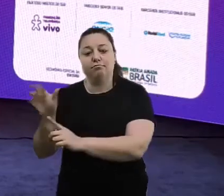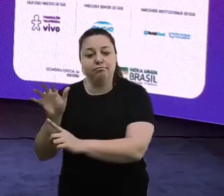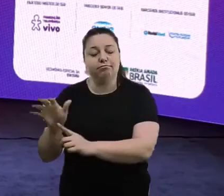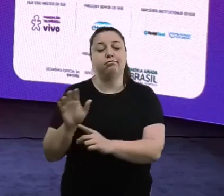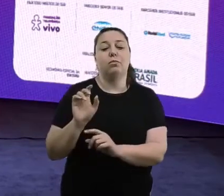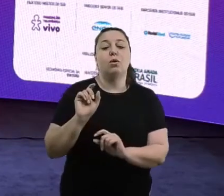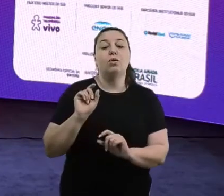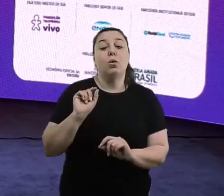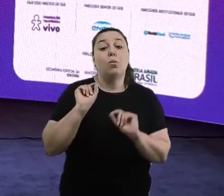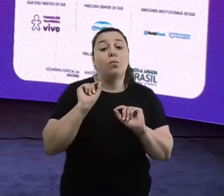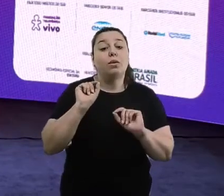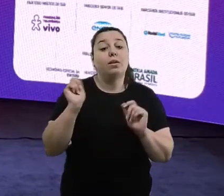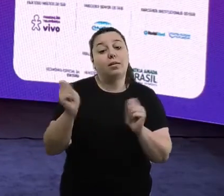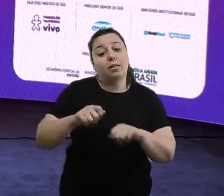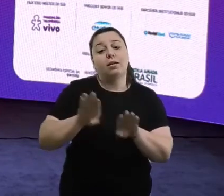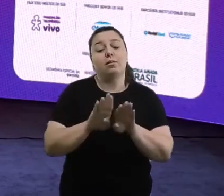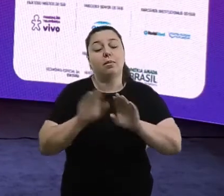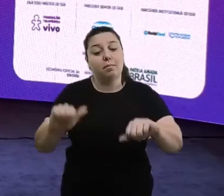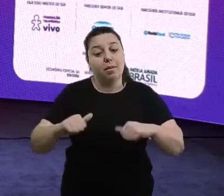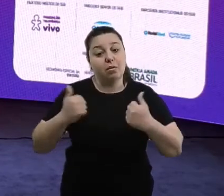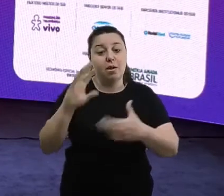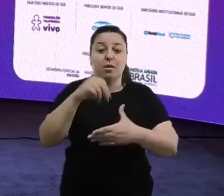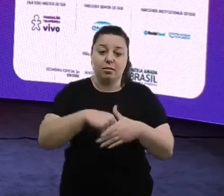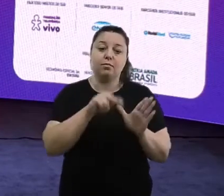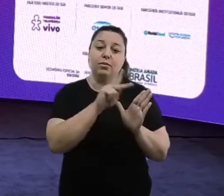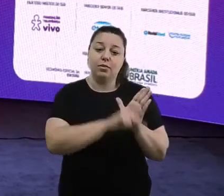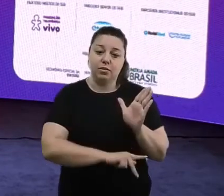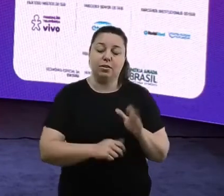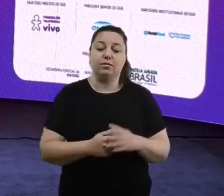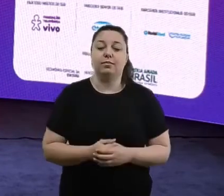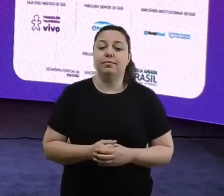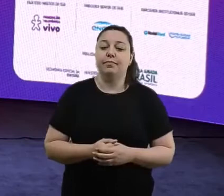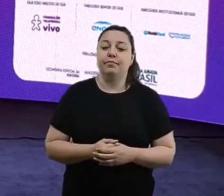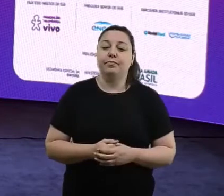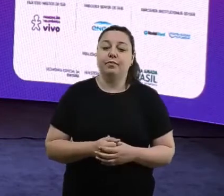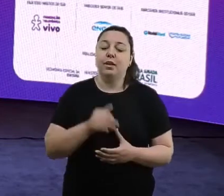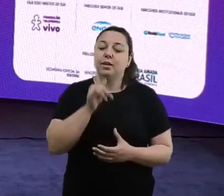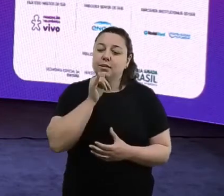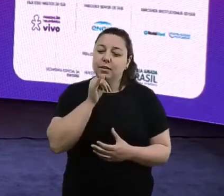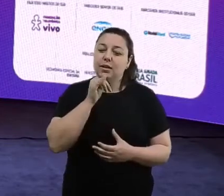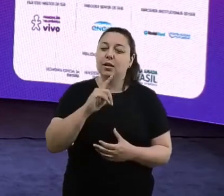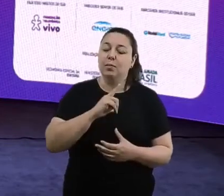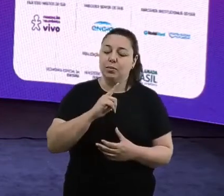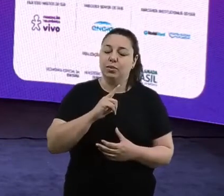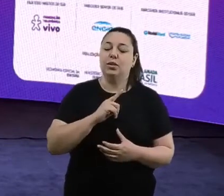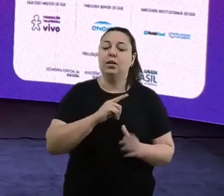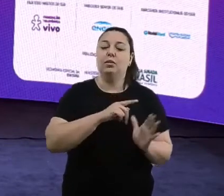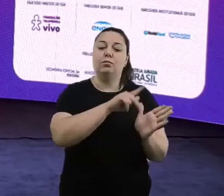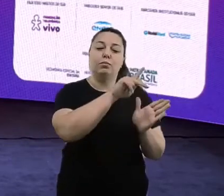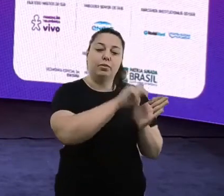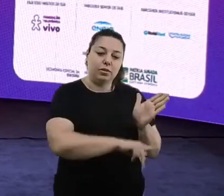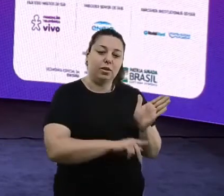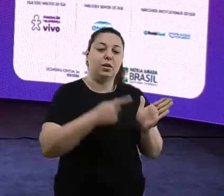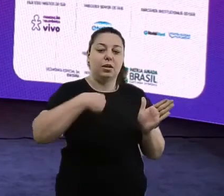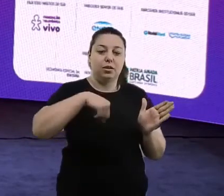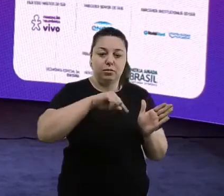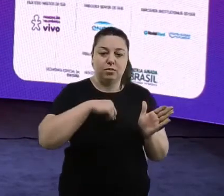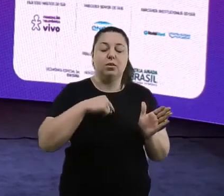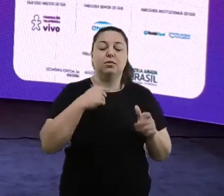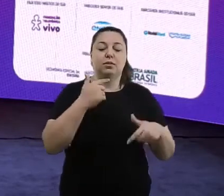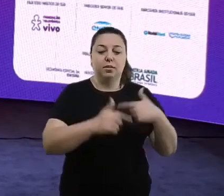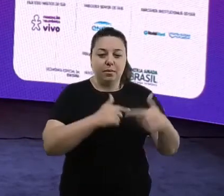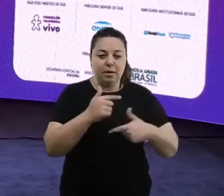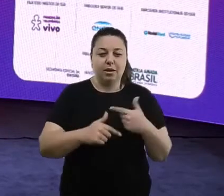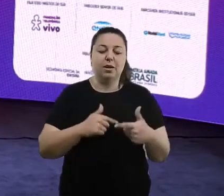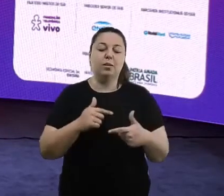naquele projeto. Como exemplo, tem um projeto que a gente fez no laboratório de investidores sociais do SGB